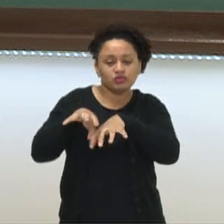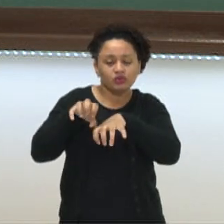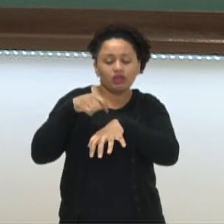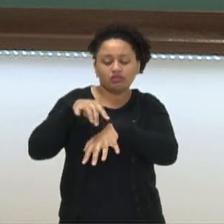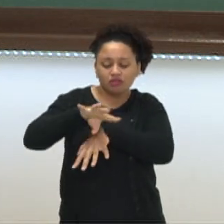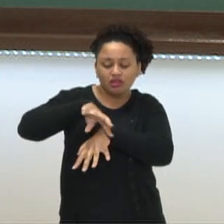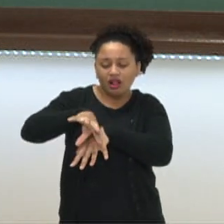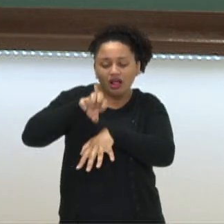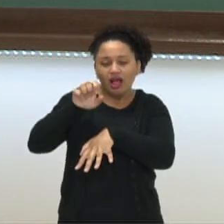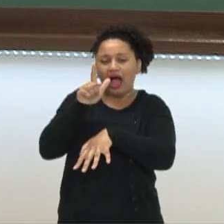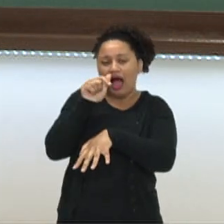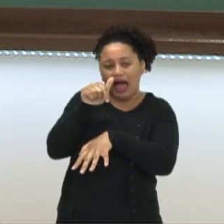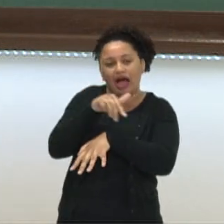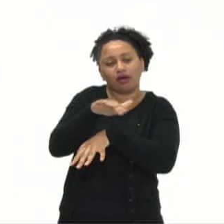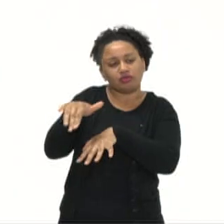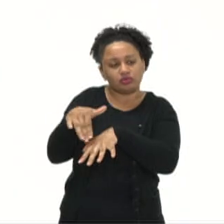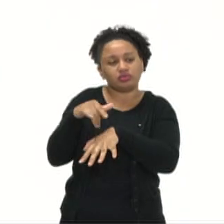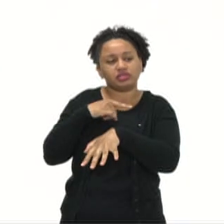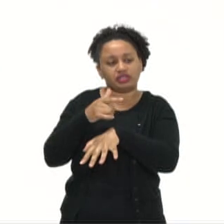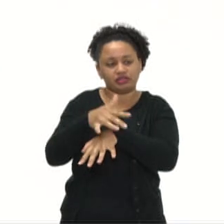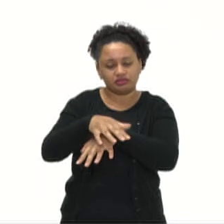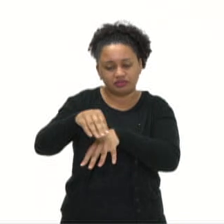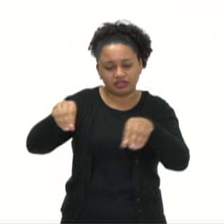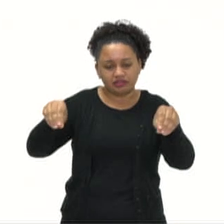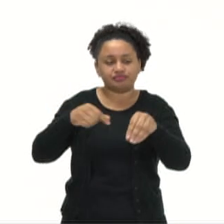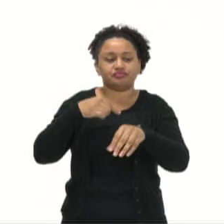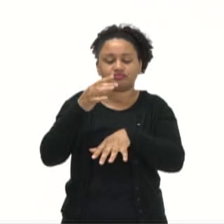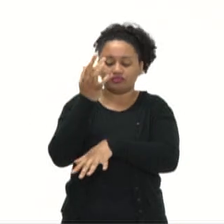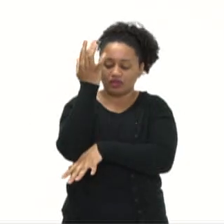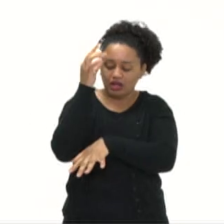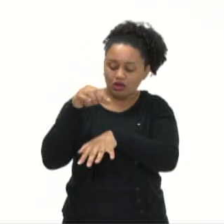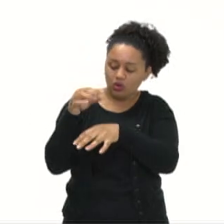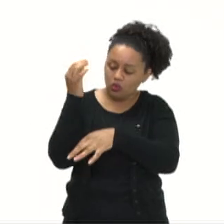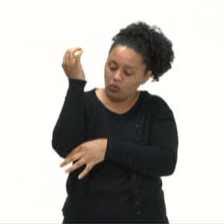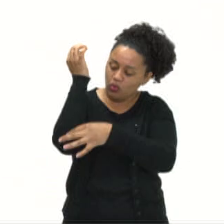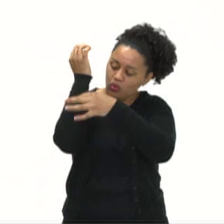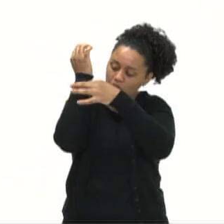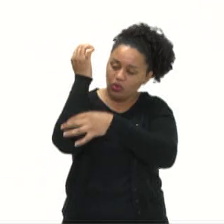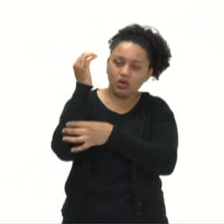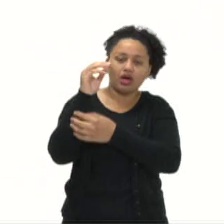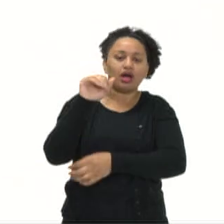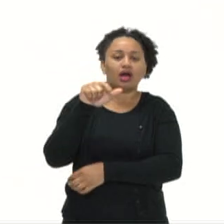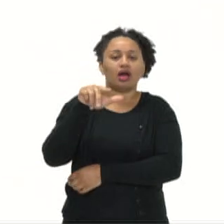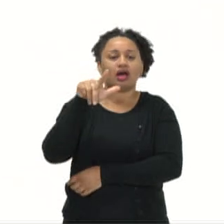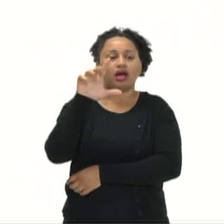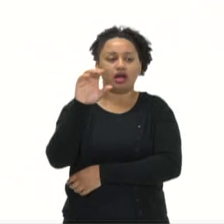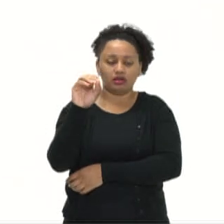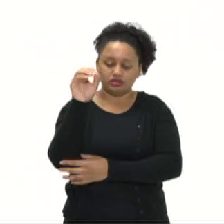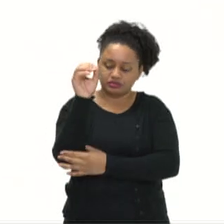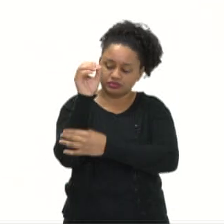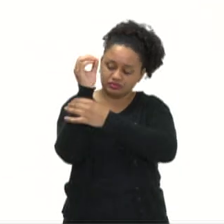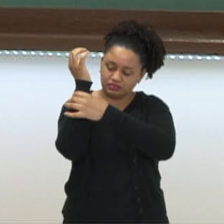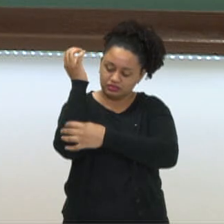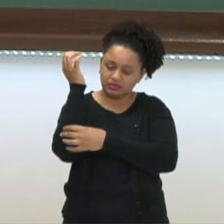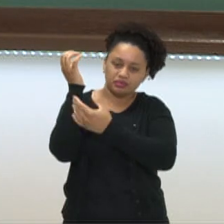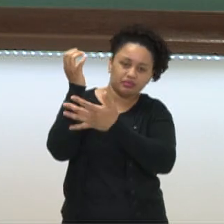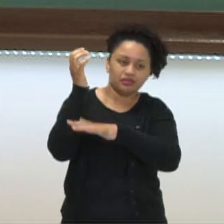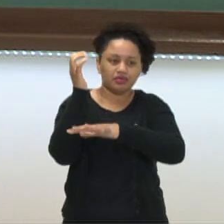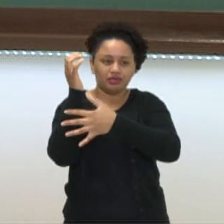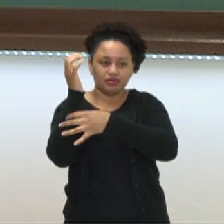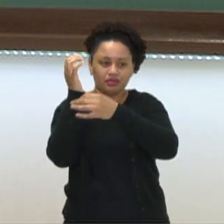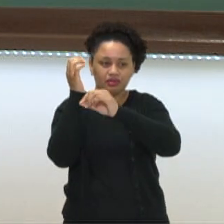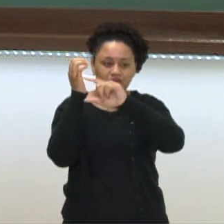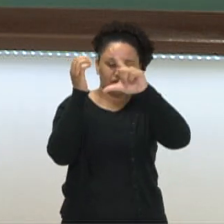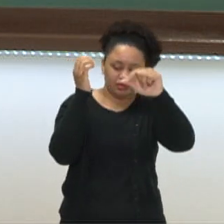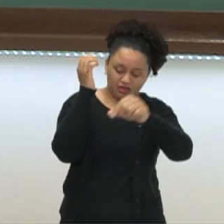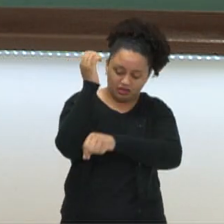ali do solo. Apresenta o caule para dar uma sustentação, que é essa estrutura intermediária entre as folhas